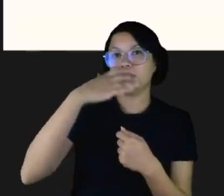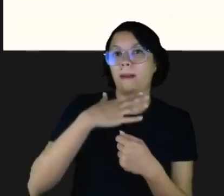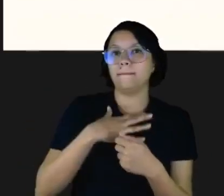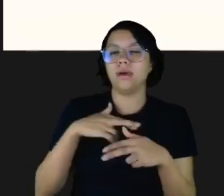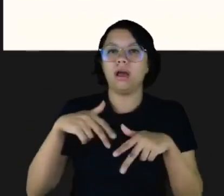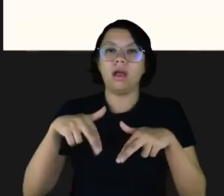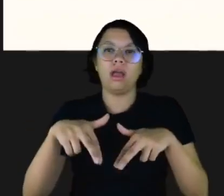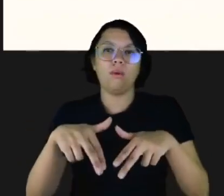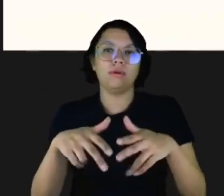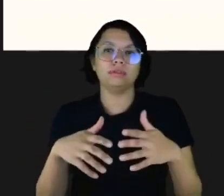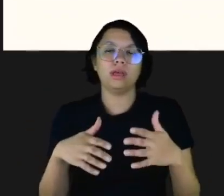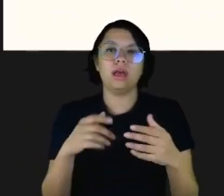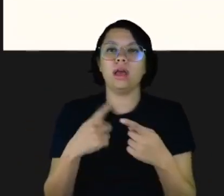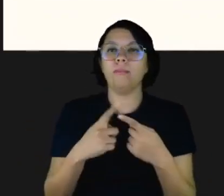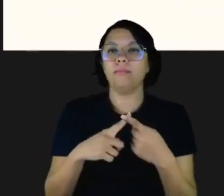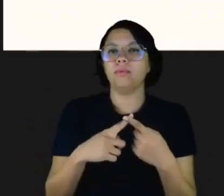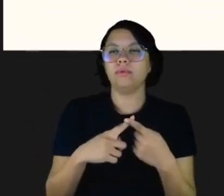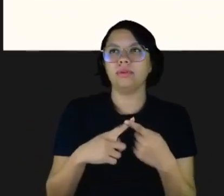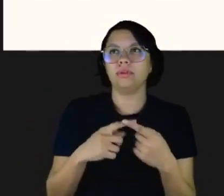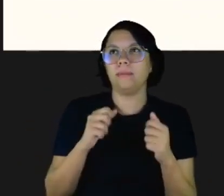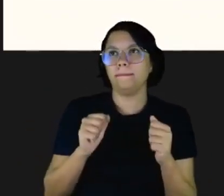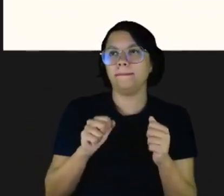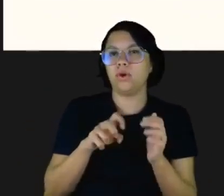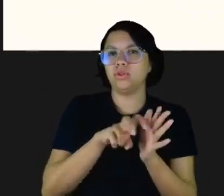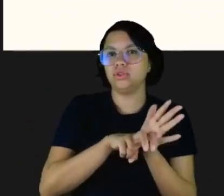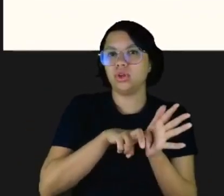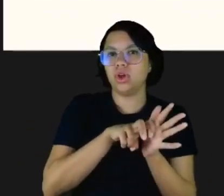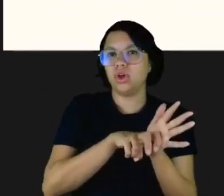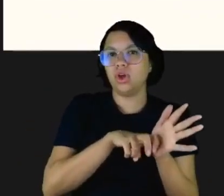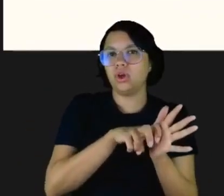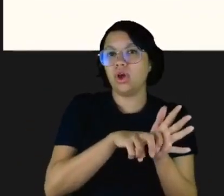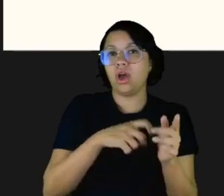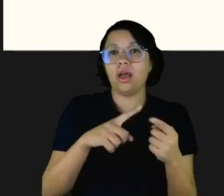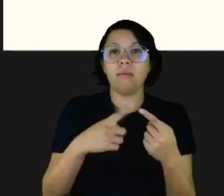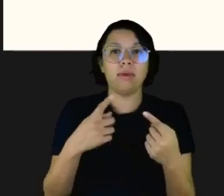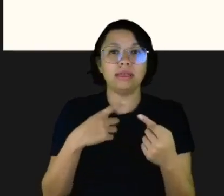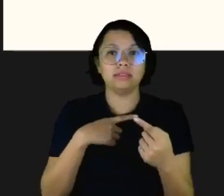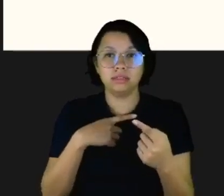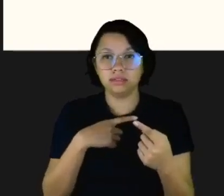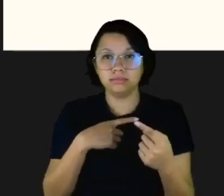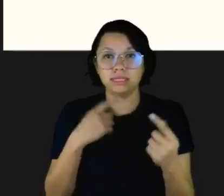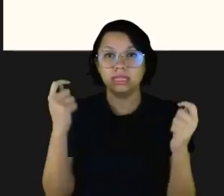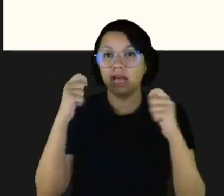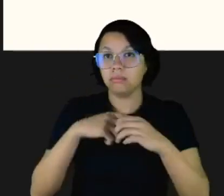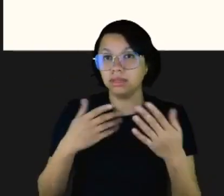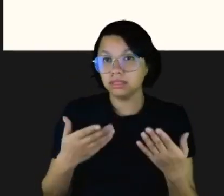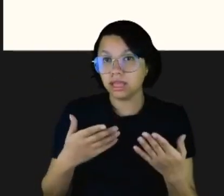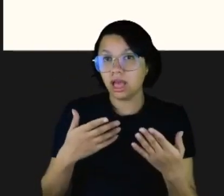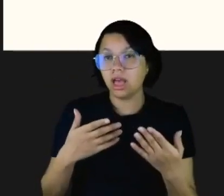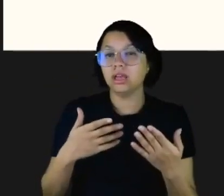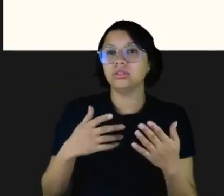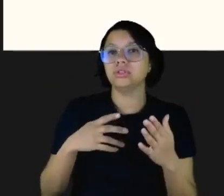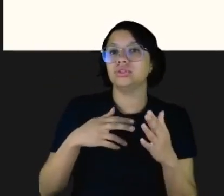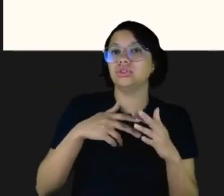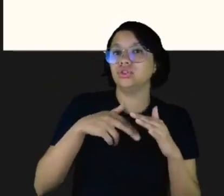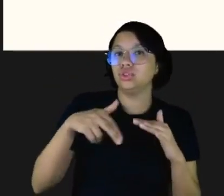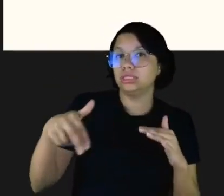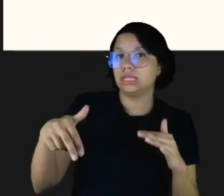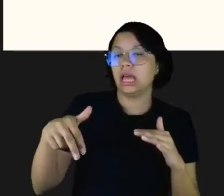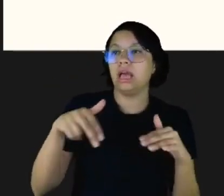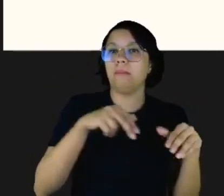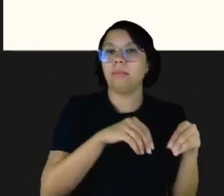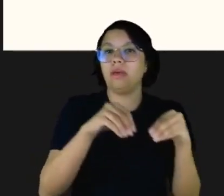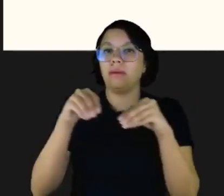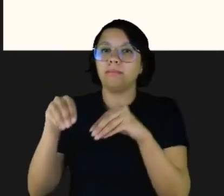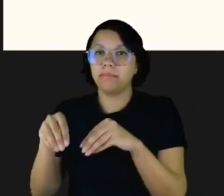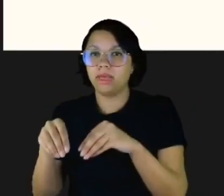e transferir-se, porque ele pode estar, por exemplo, numa cadeira de roda, mas ele tem essa capacidade de sair da cadeira de roda, se transferir para